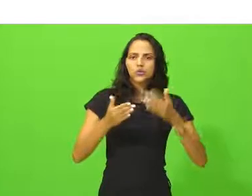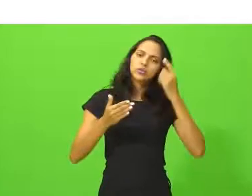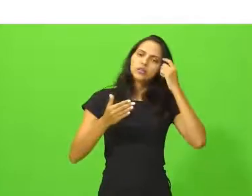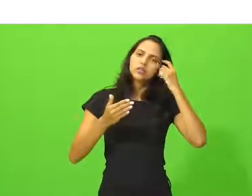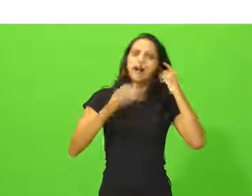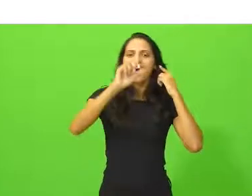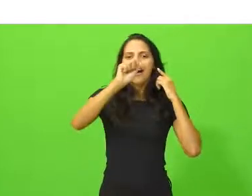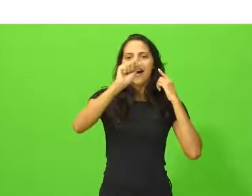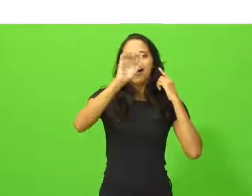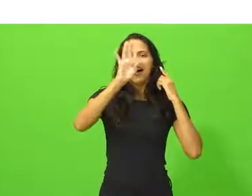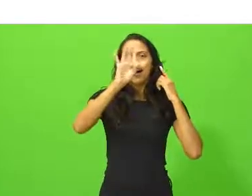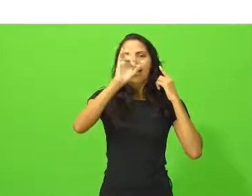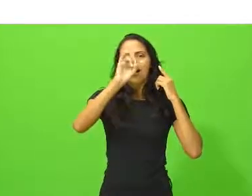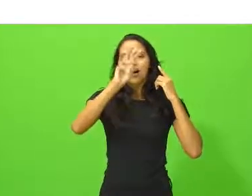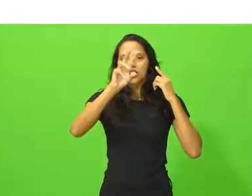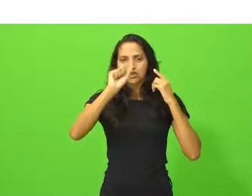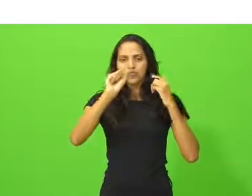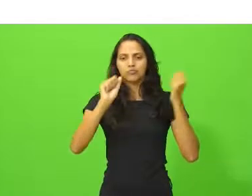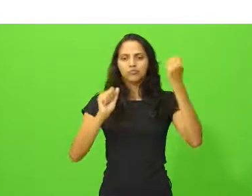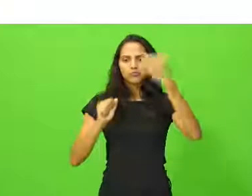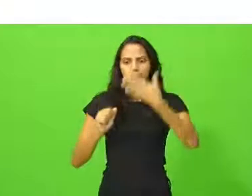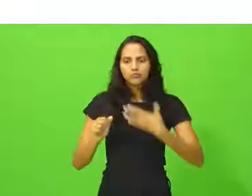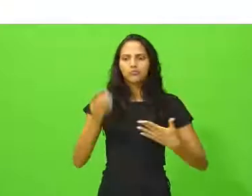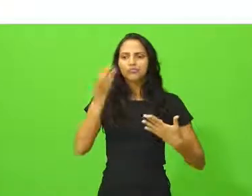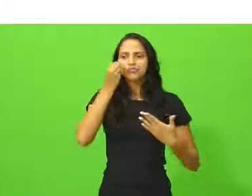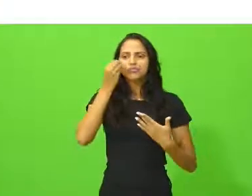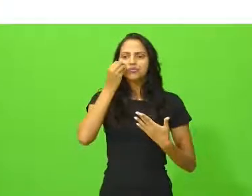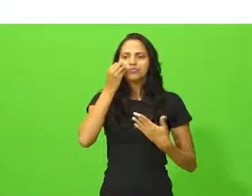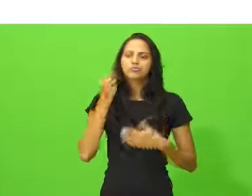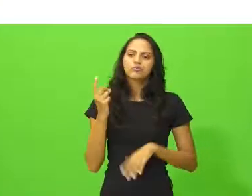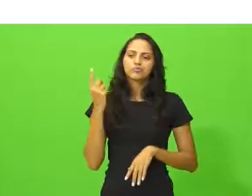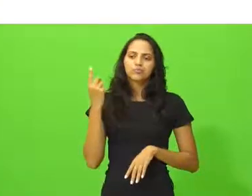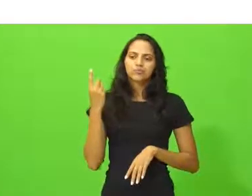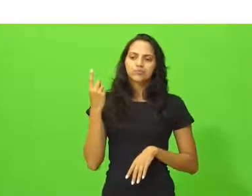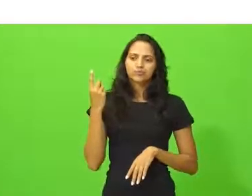ocupada, ativa. Vamos lá, vamos passar a